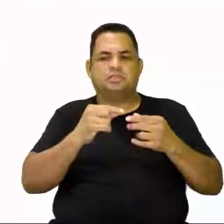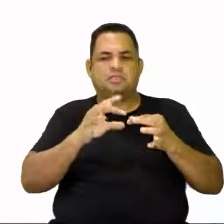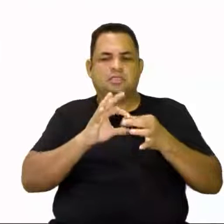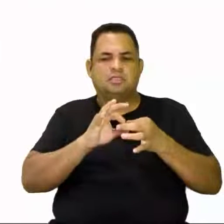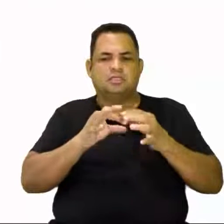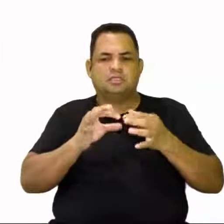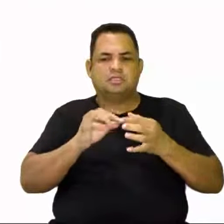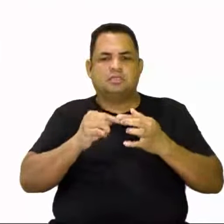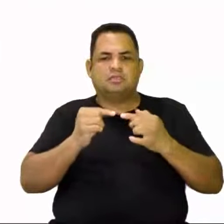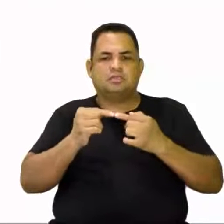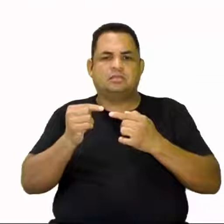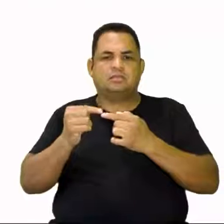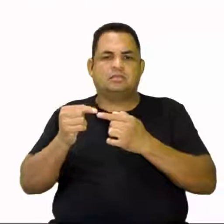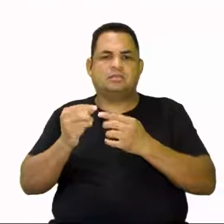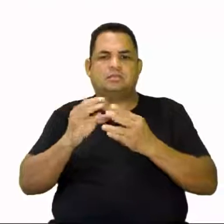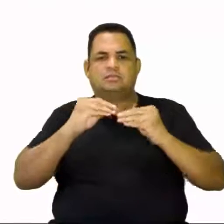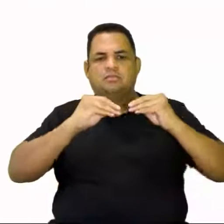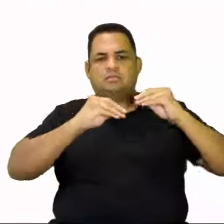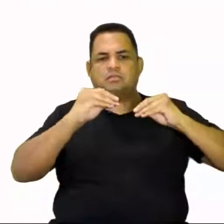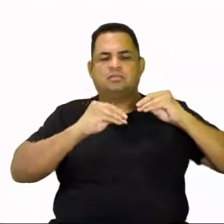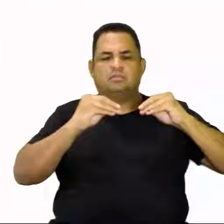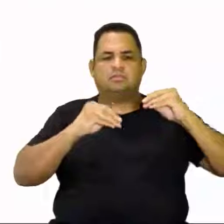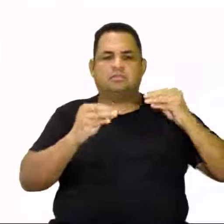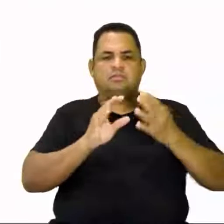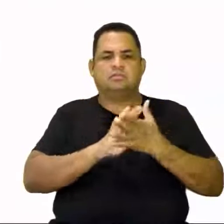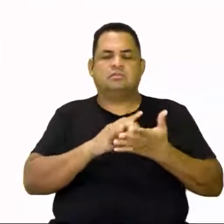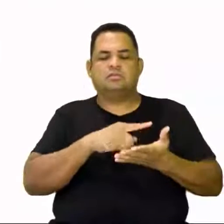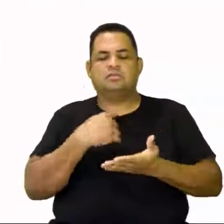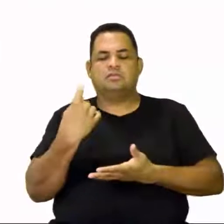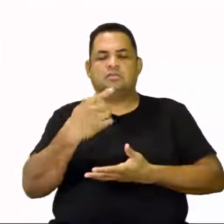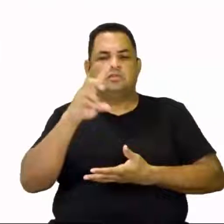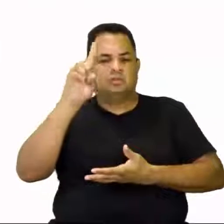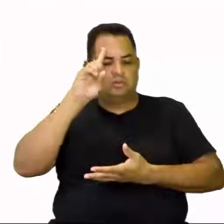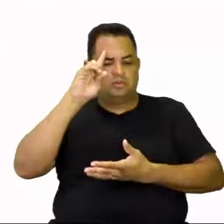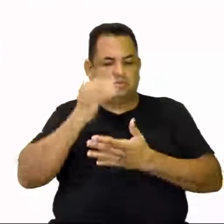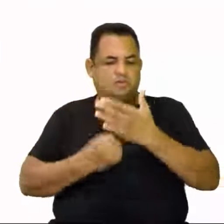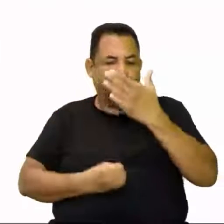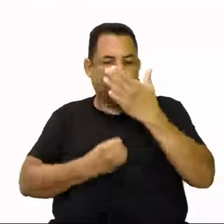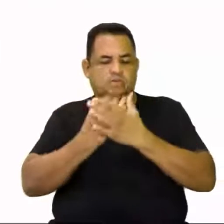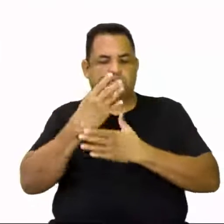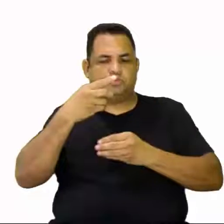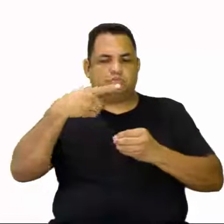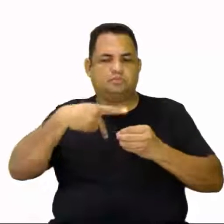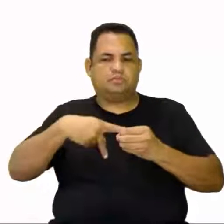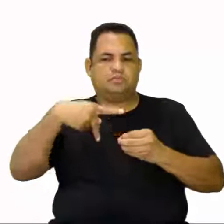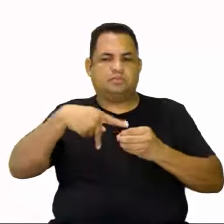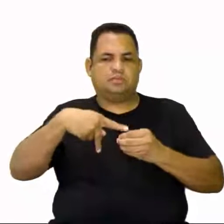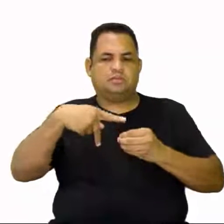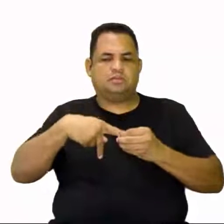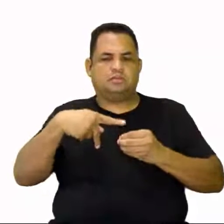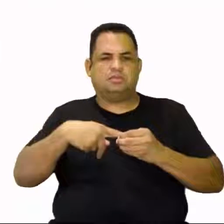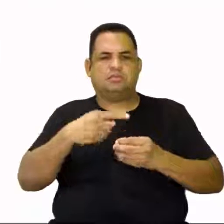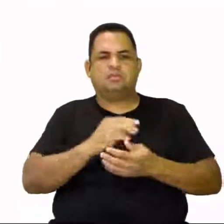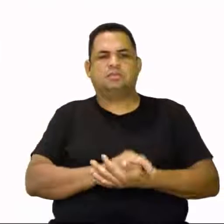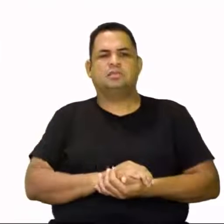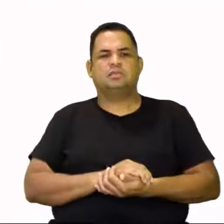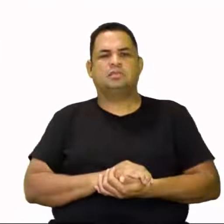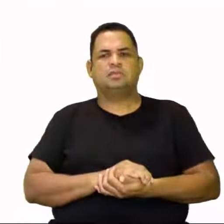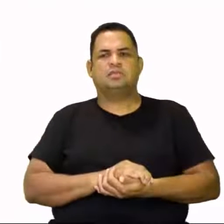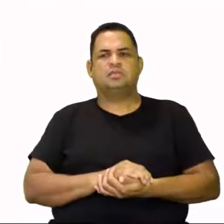É o caso dos plásticos que nós temos no nosso cotidiano, que são derivados do petróleo. Aí continua dizendo